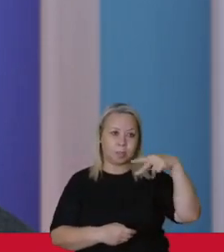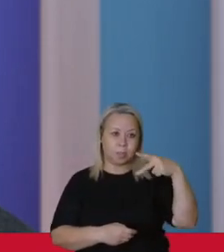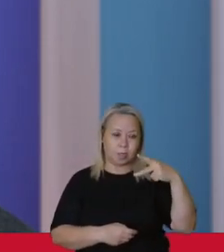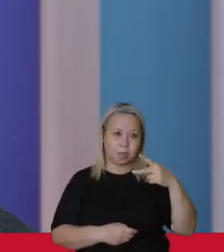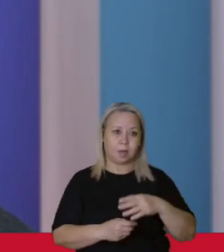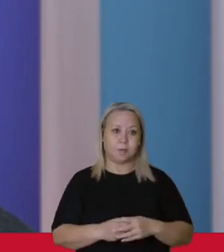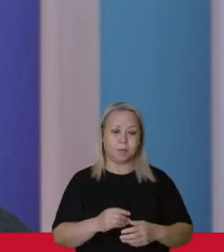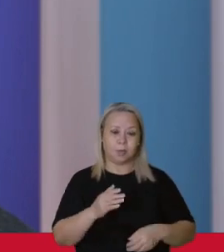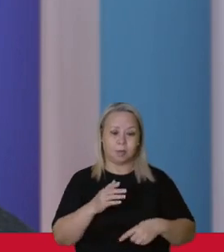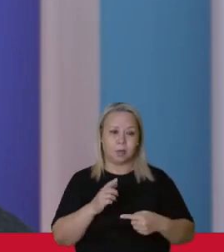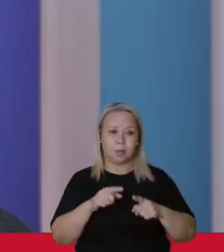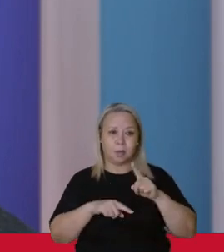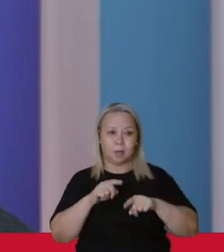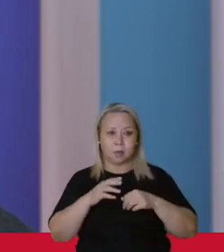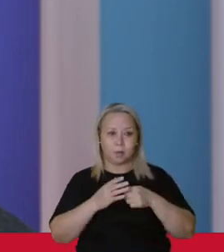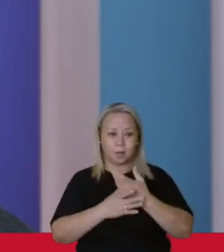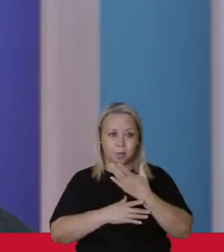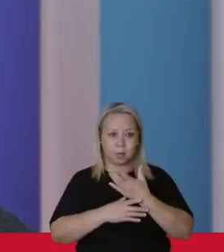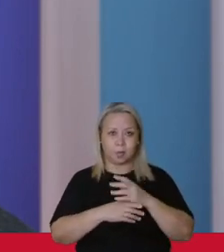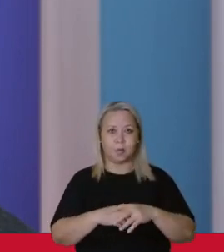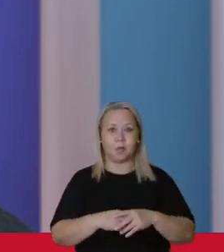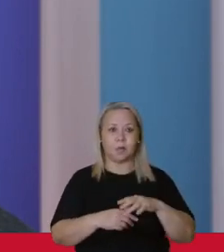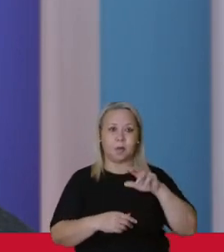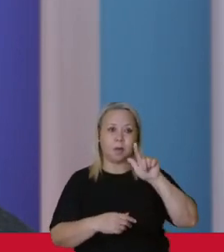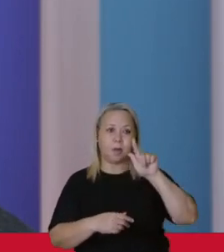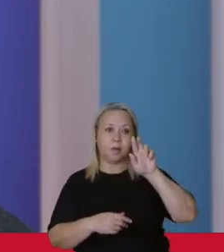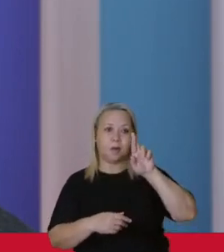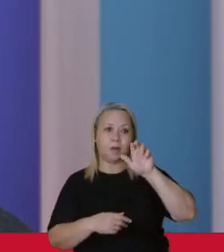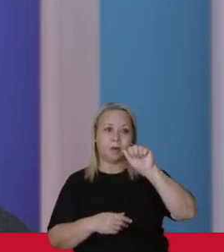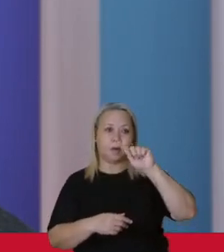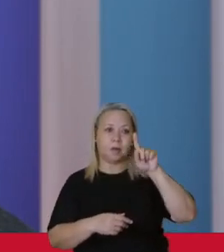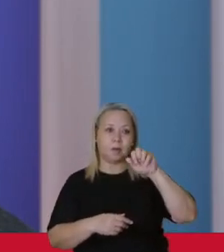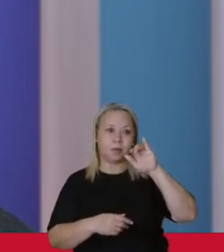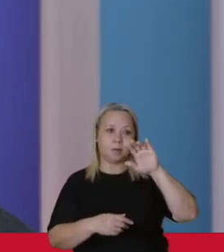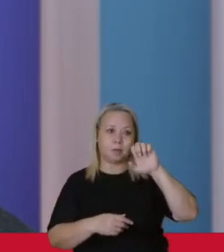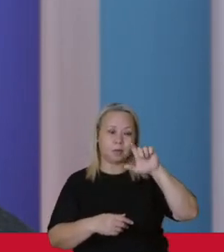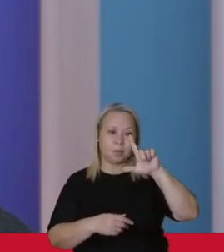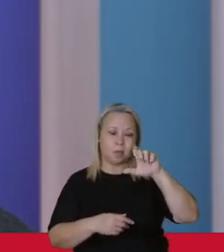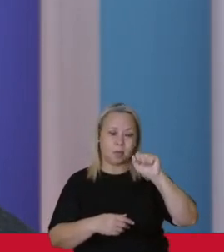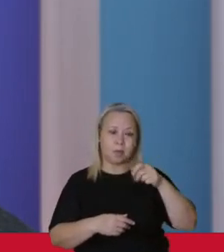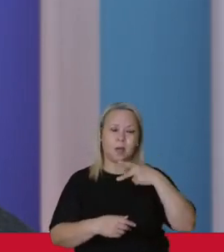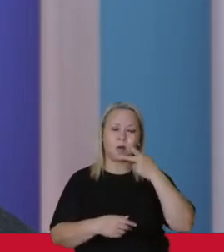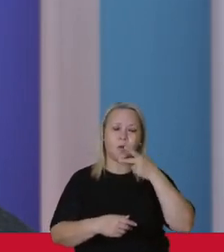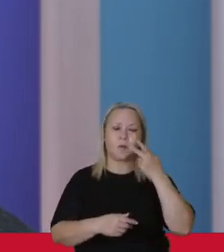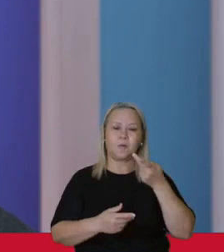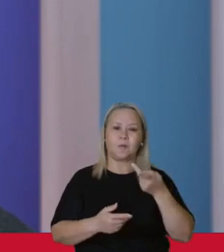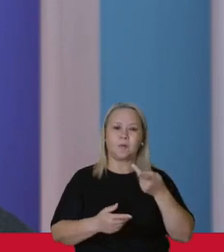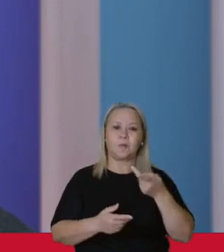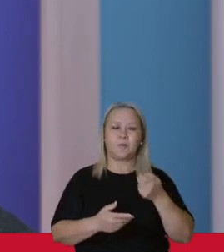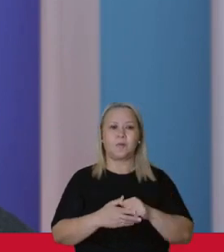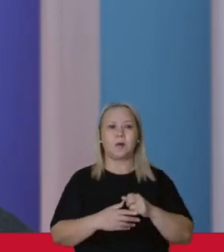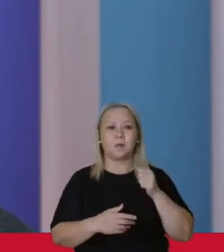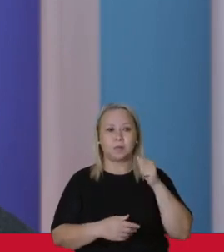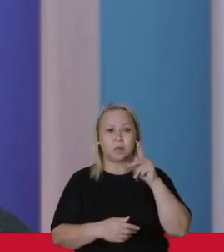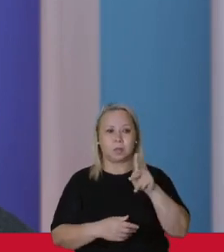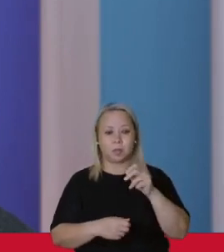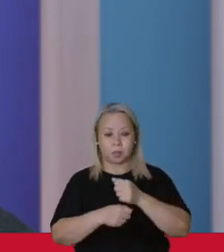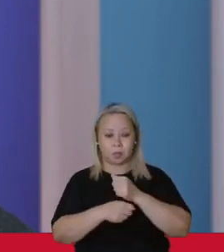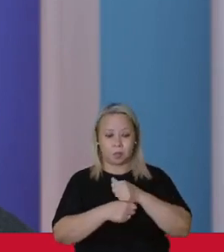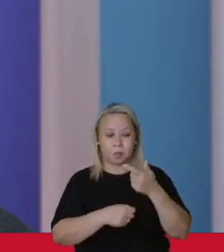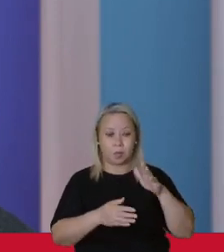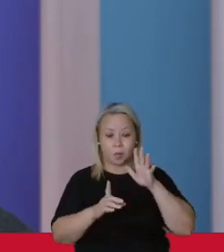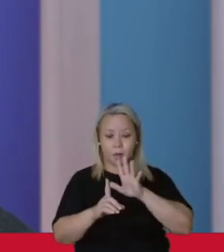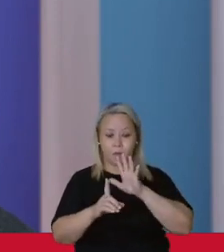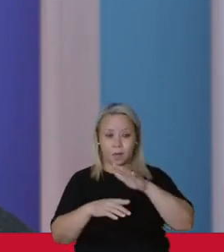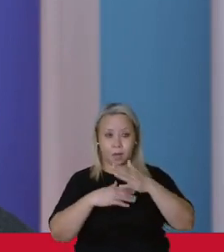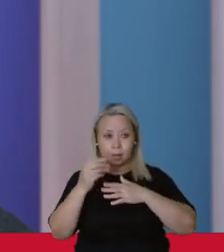da Sua Conta, Graziele Davi, contextualizou a reforma da Previdência dentro do cenário econômico atual e como ela afeta na